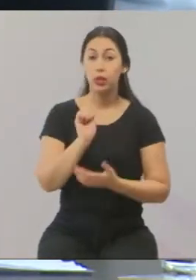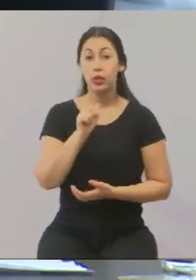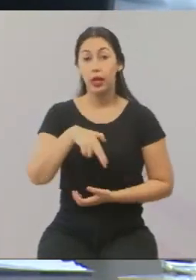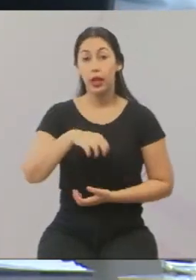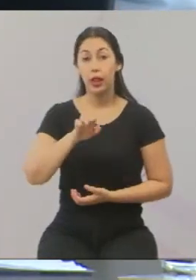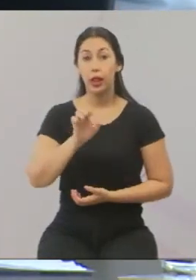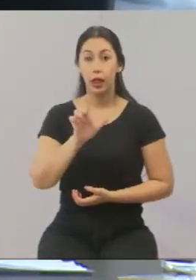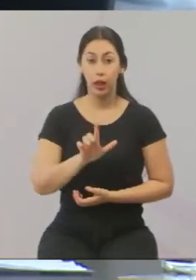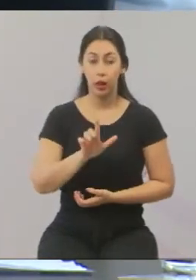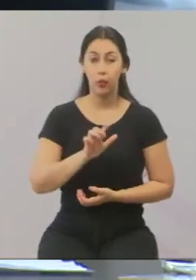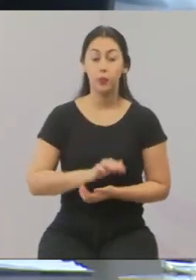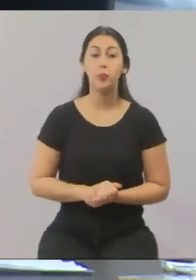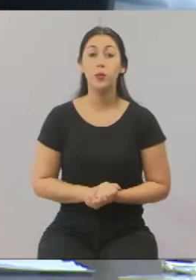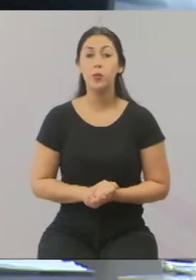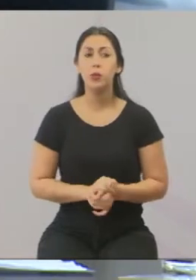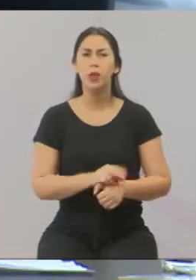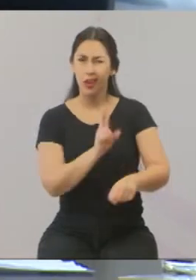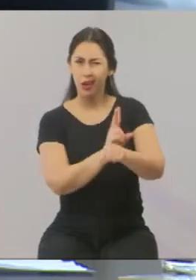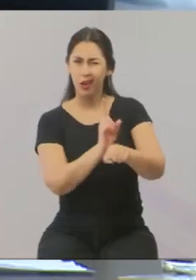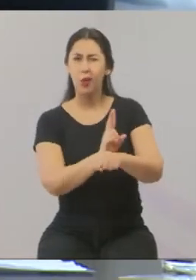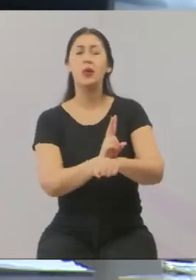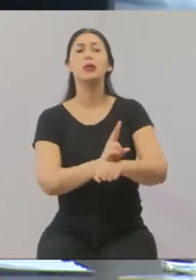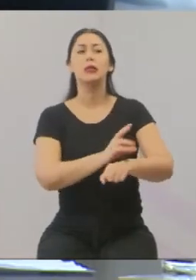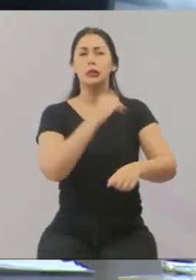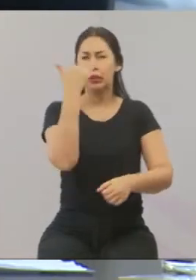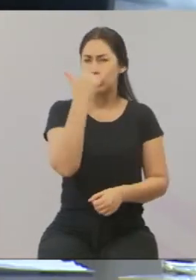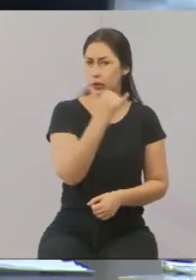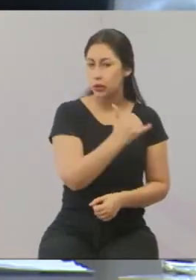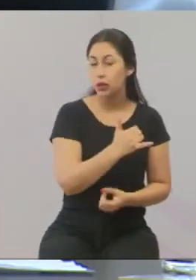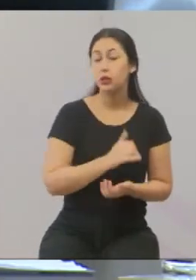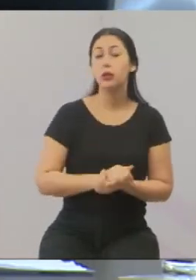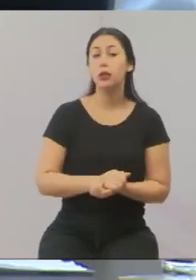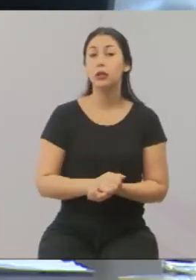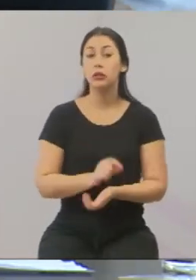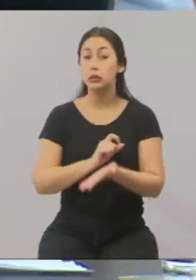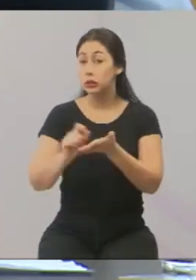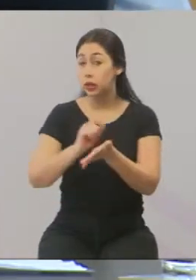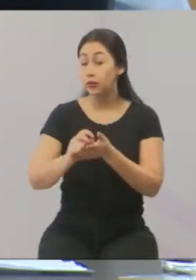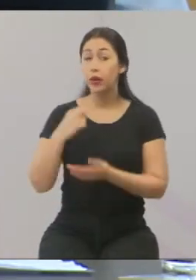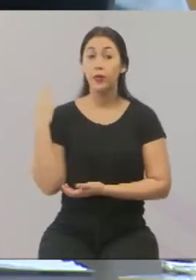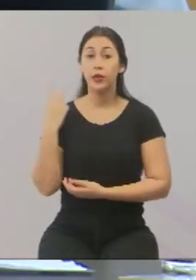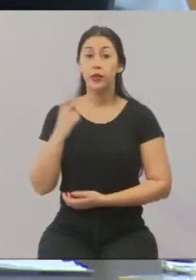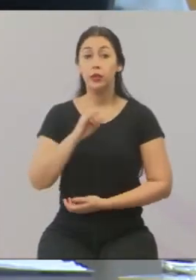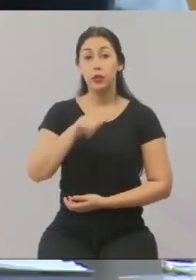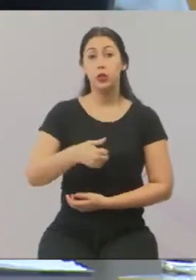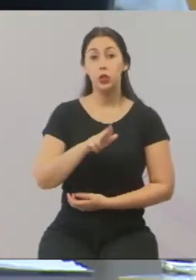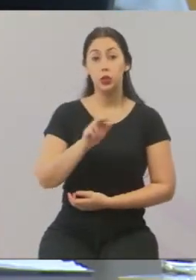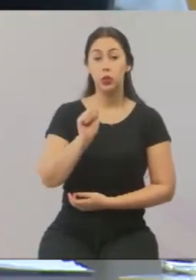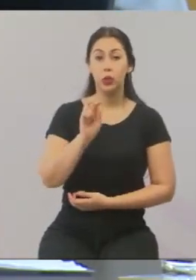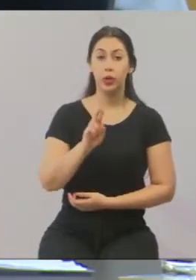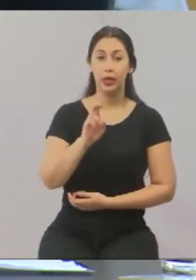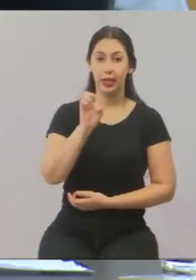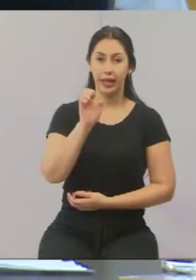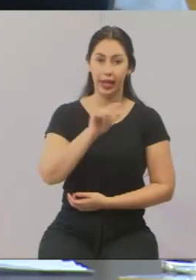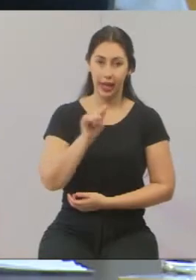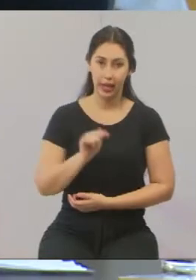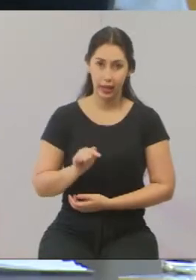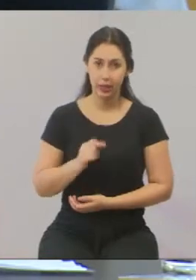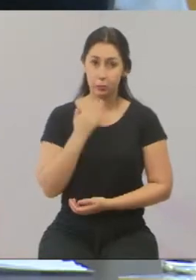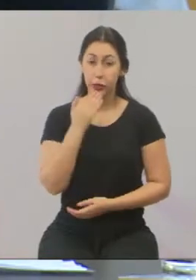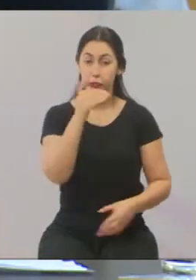Energia Elétrica, e antecipando agradecimento pela atenção dispensada, subscrevemos. Vereador Juarez Araújo, senhor presidente, foi solicitado